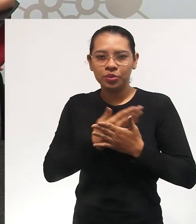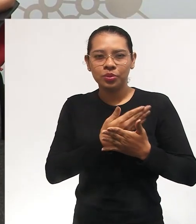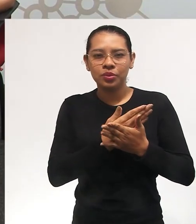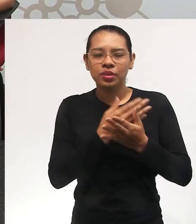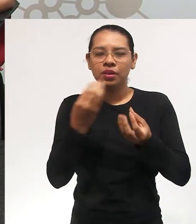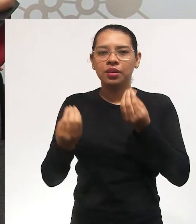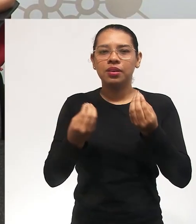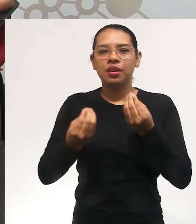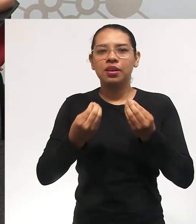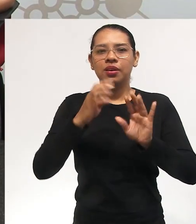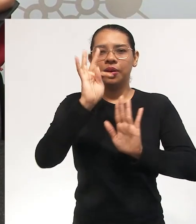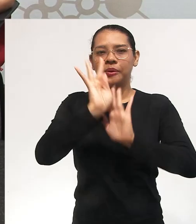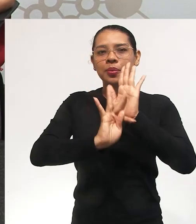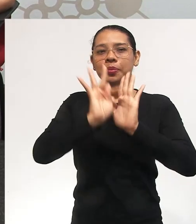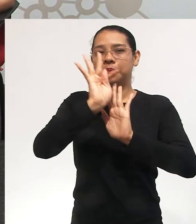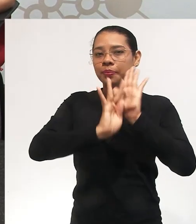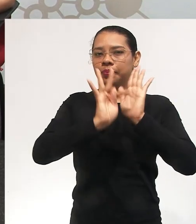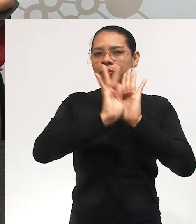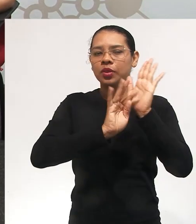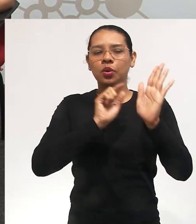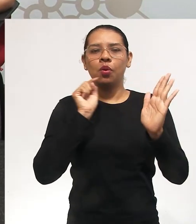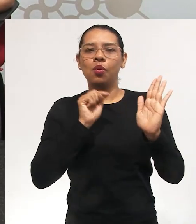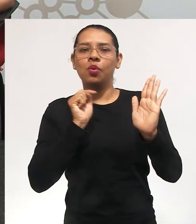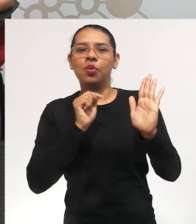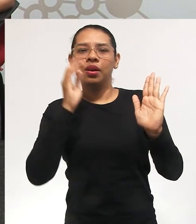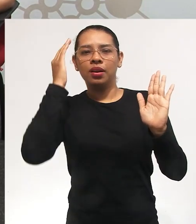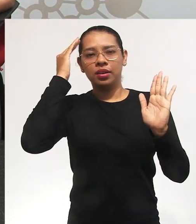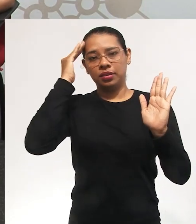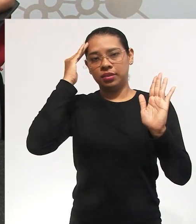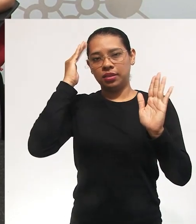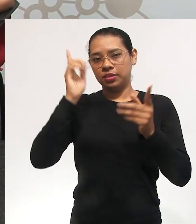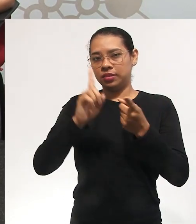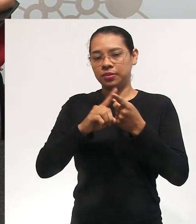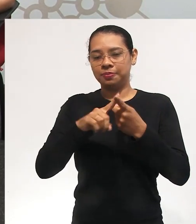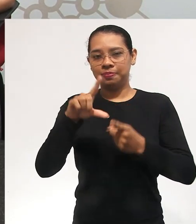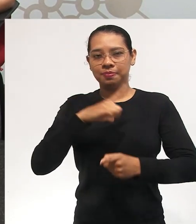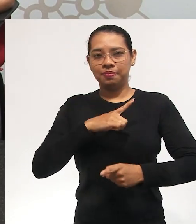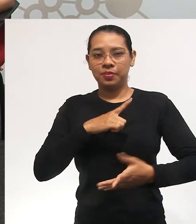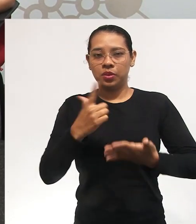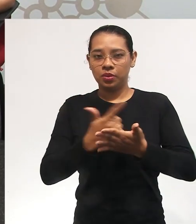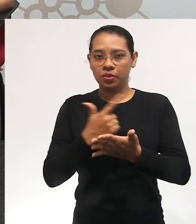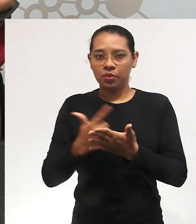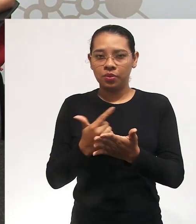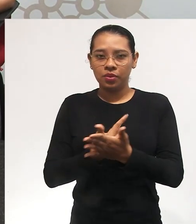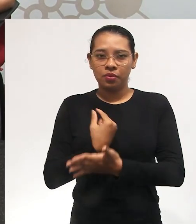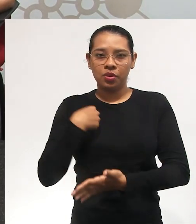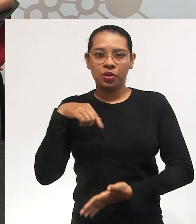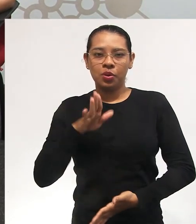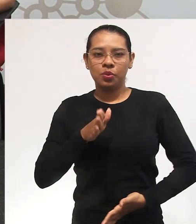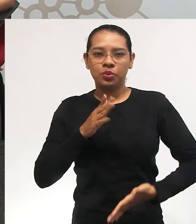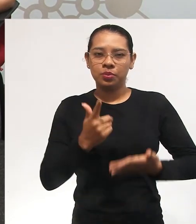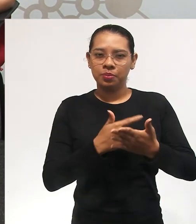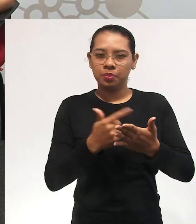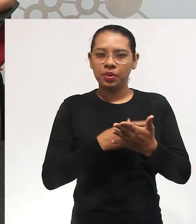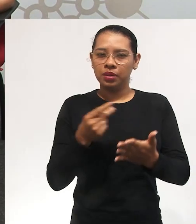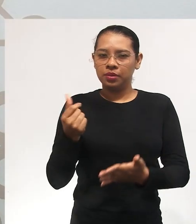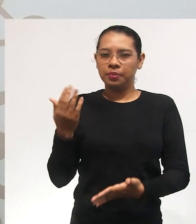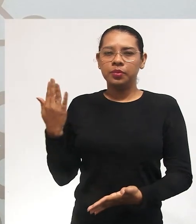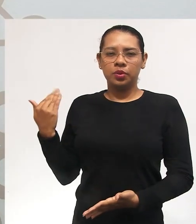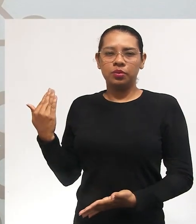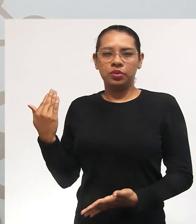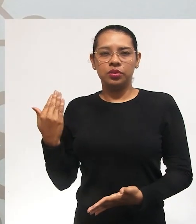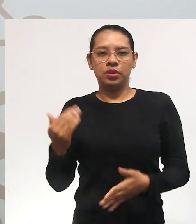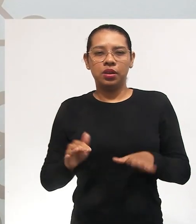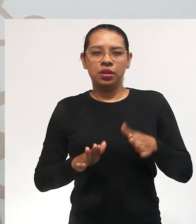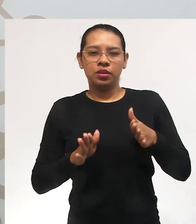sentidos, a interpretação, e aí eu tenho observado, até provocada por um livro que eu li recentemente, que é isso,